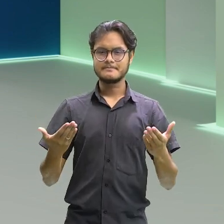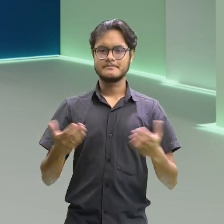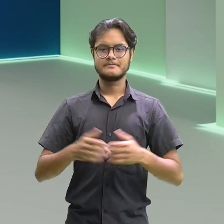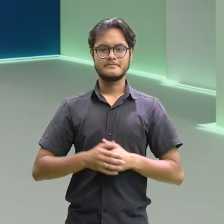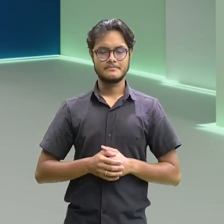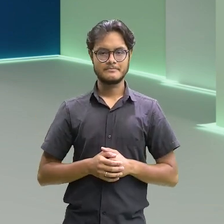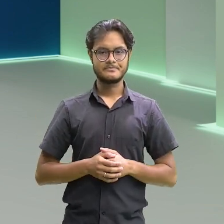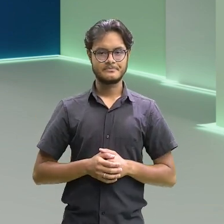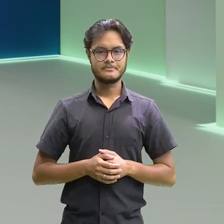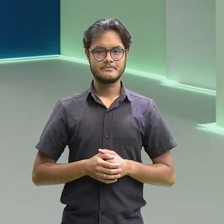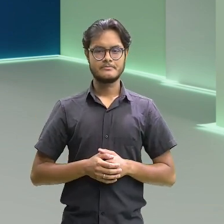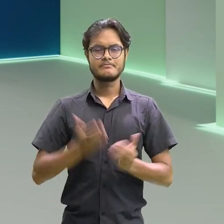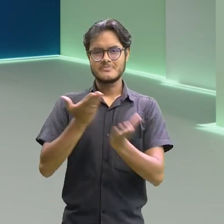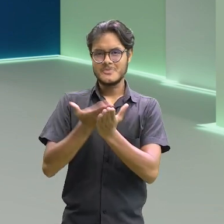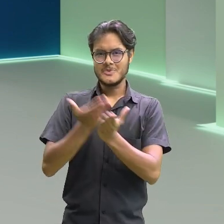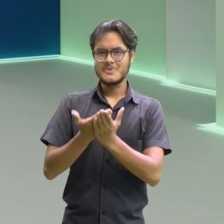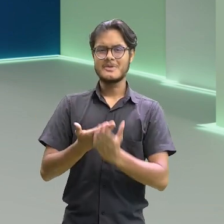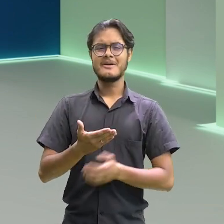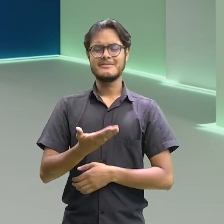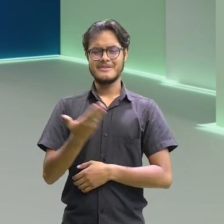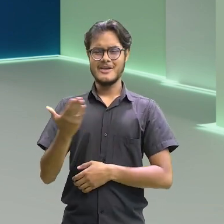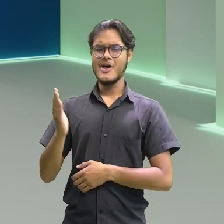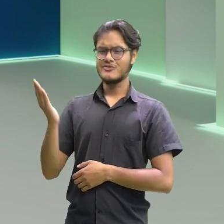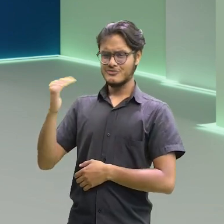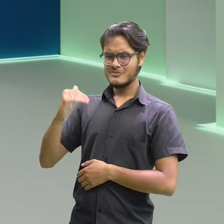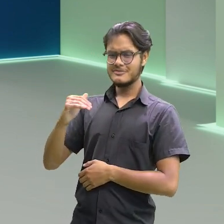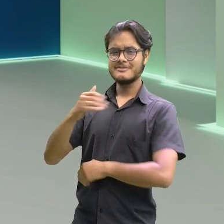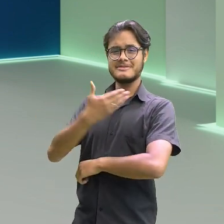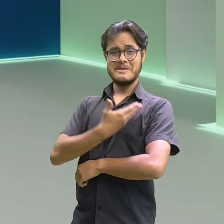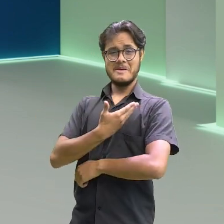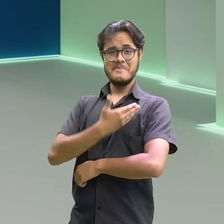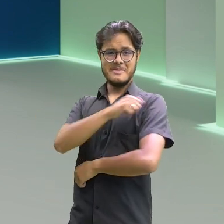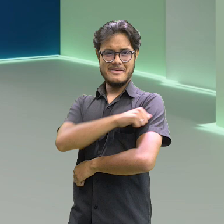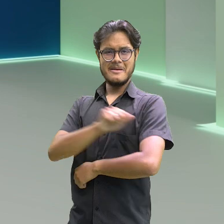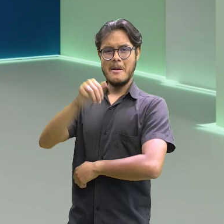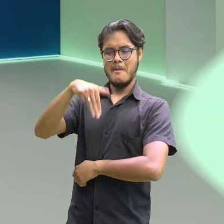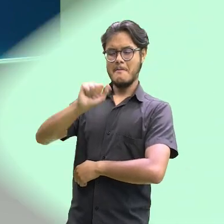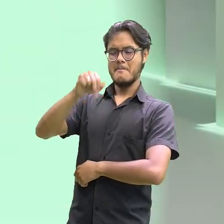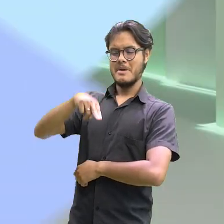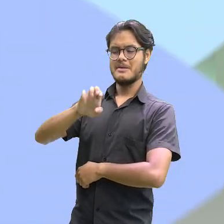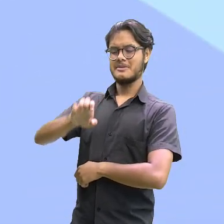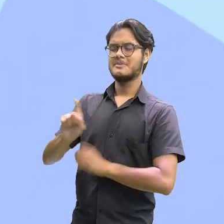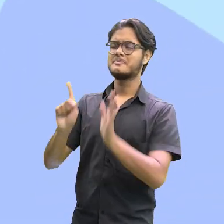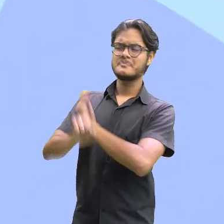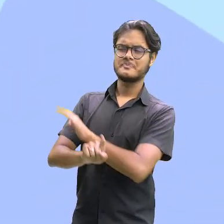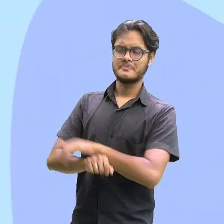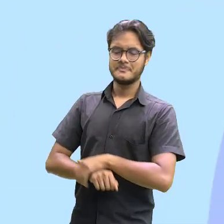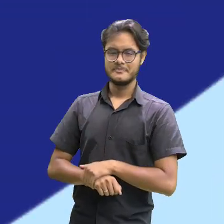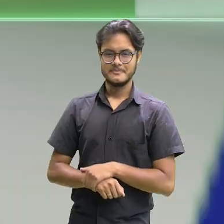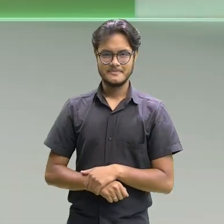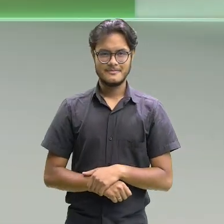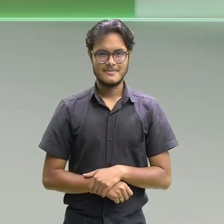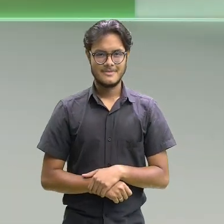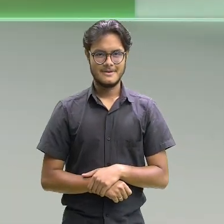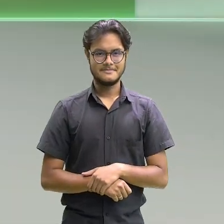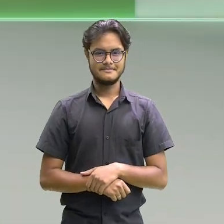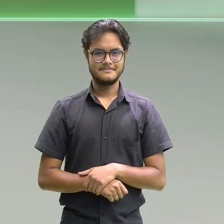ou quase todas, vou chamar a Manu aqui para fazer uma pergunta. E aí, Manu, qual é a sua dúvida?